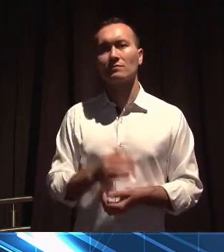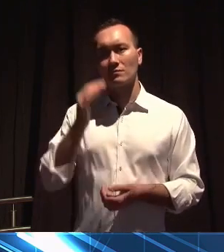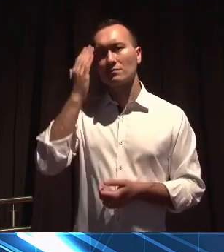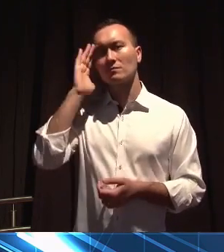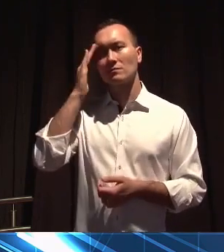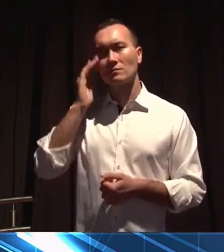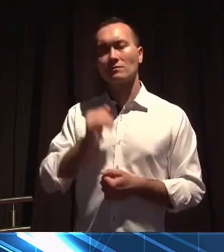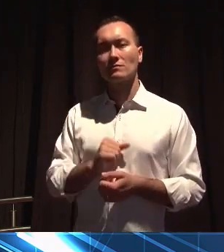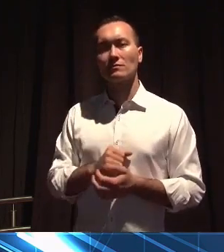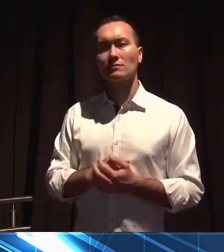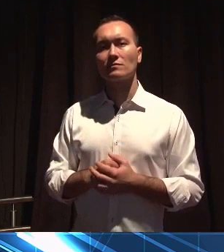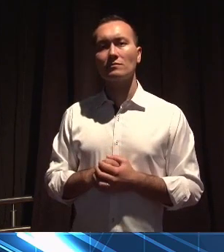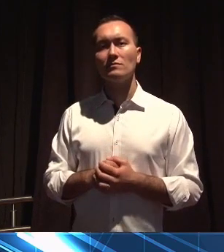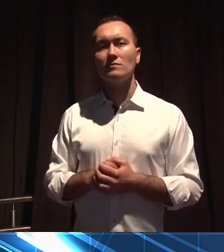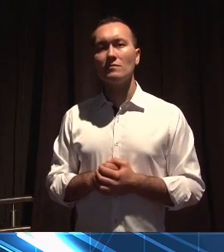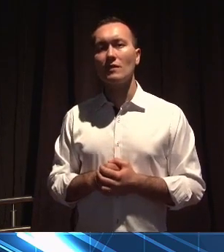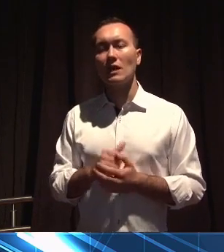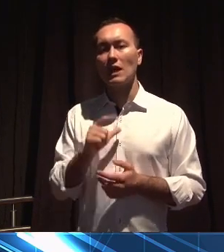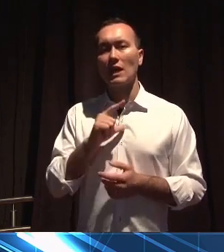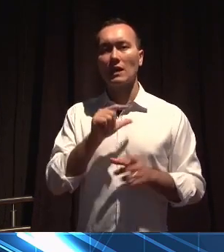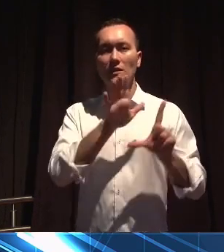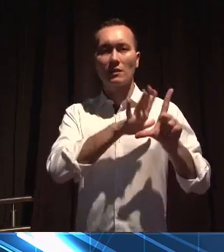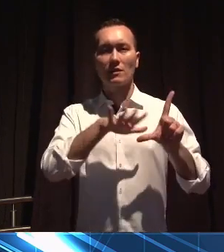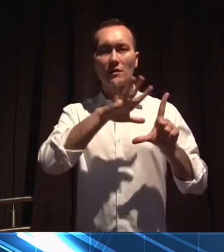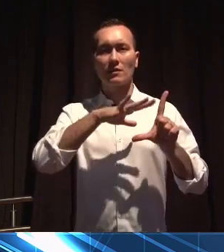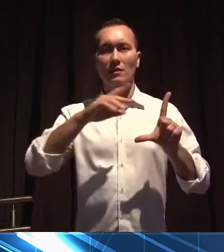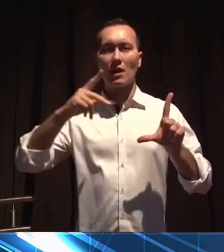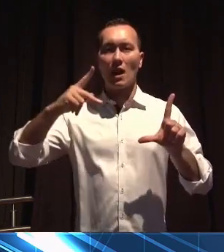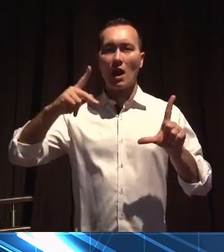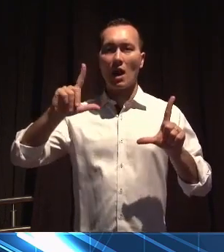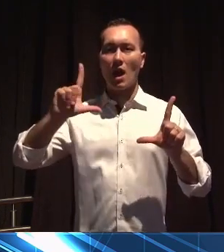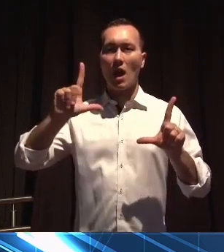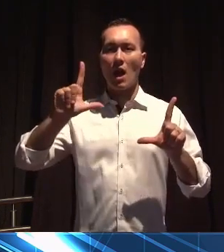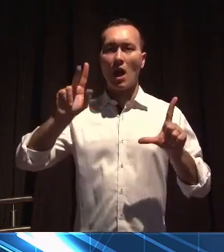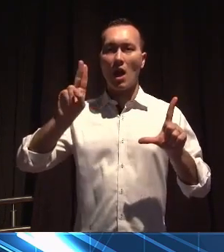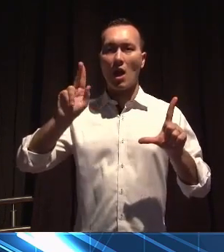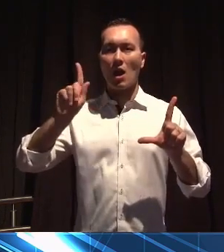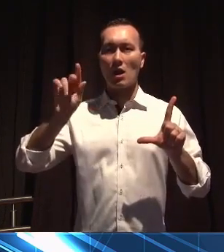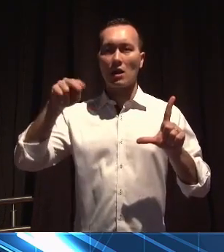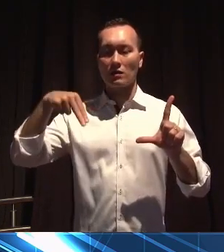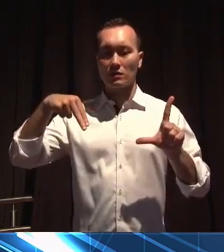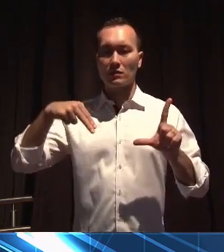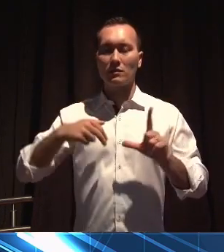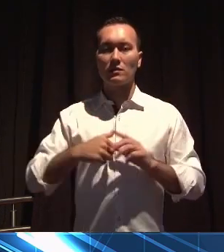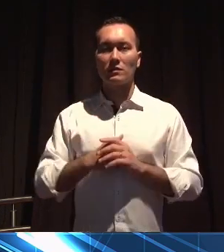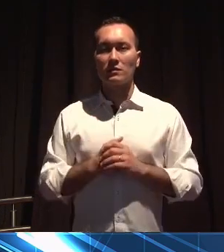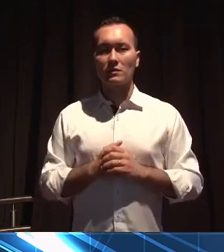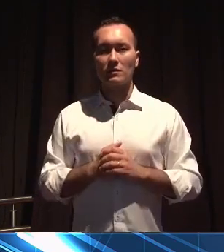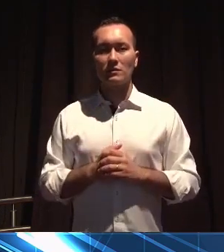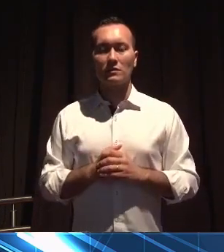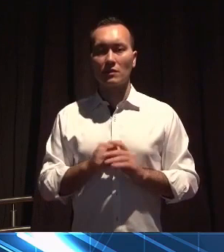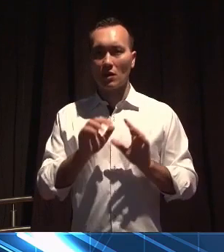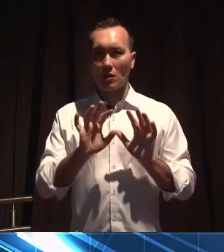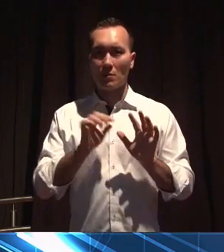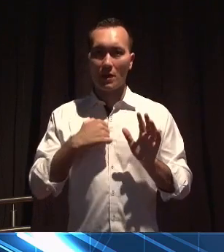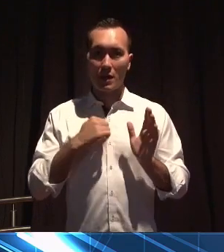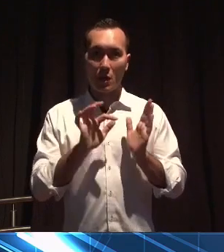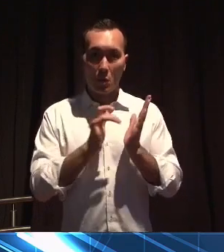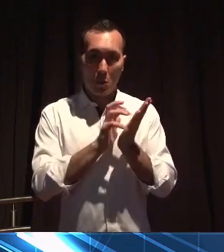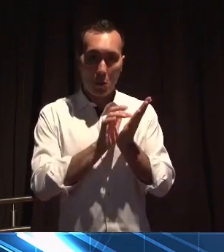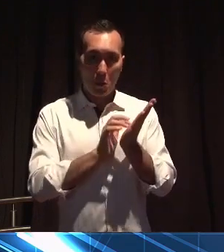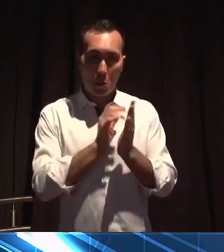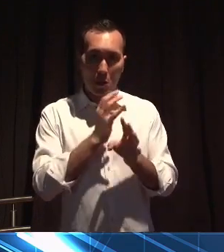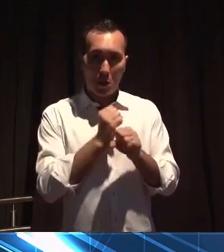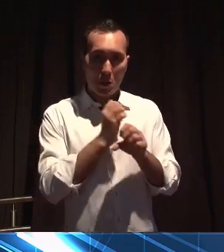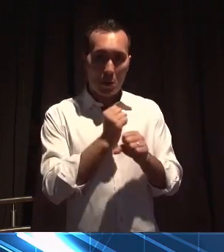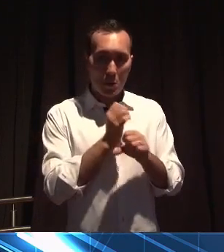eu tenho a interface plugin que ela ela tem dois métodos após geração e após renderização mas por exemplo na minha calculadora de estatísticas eu quero